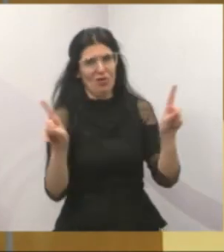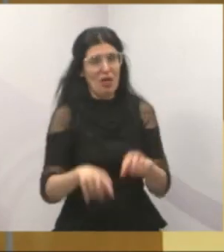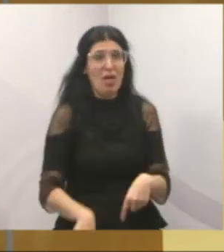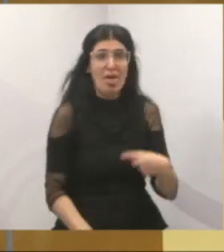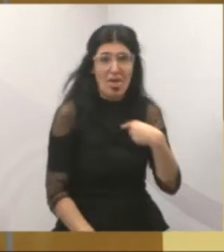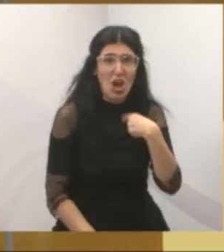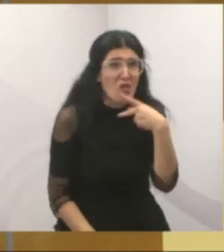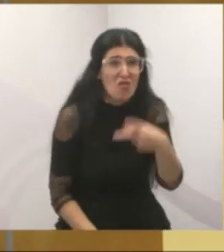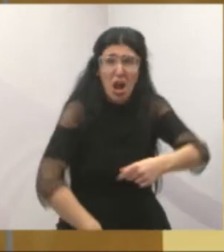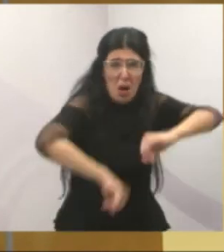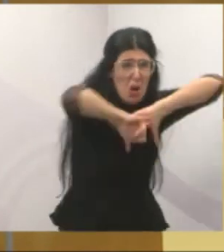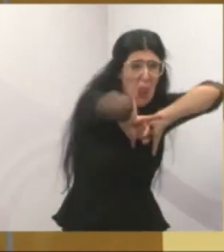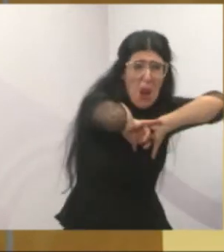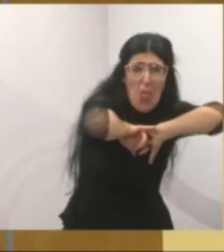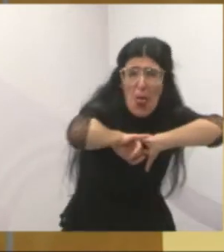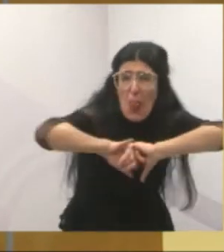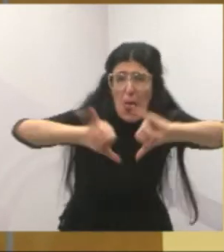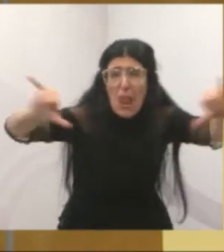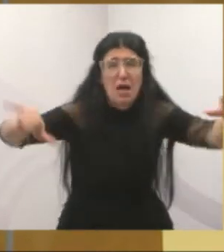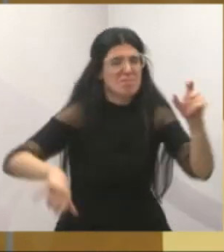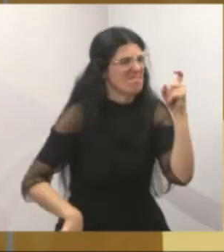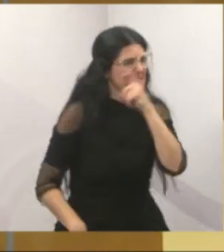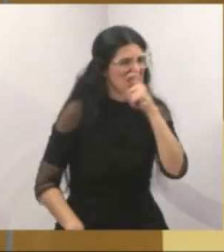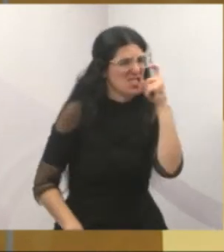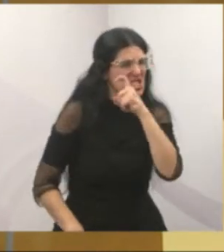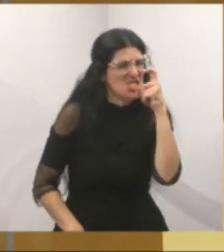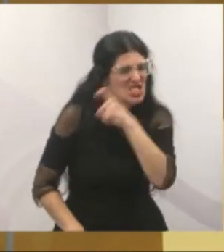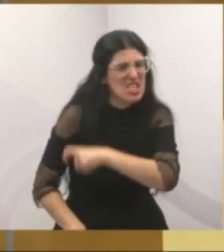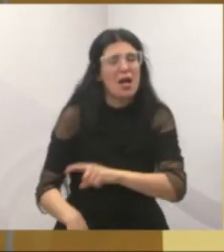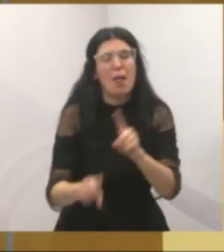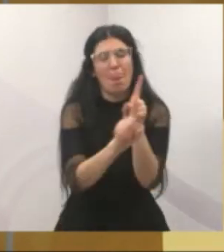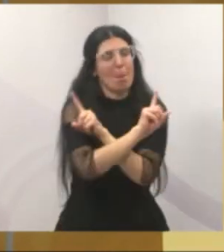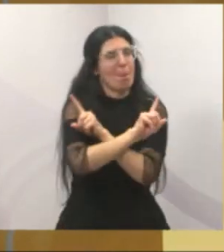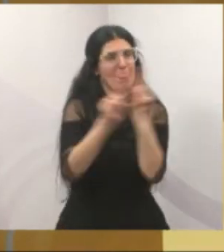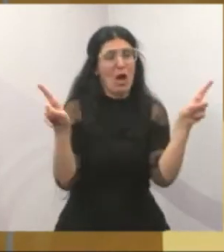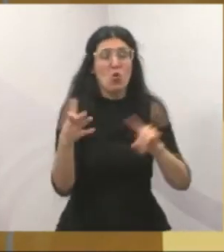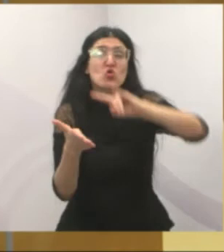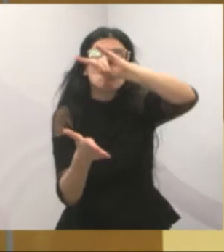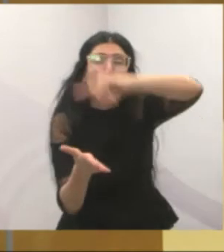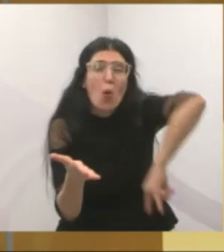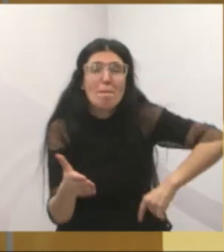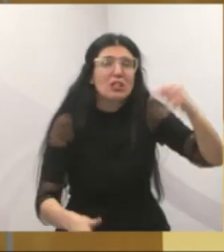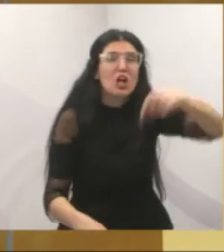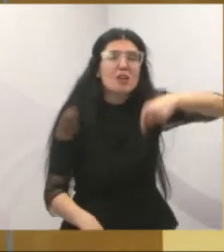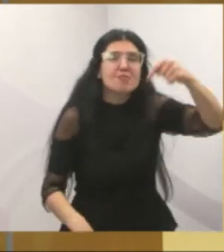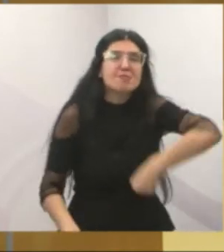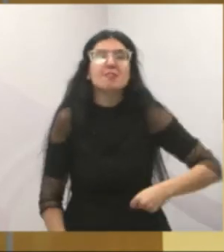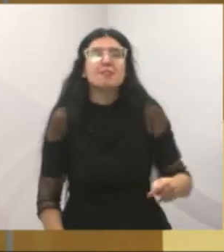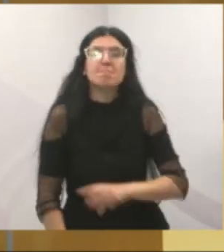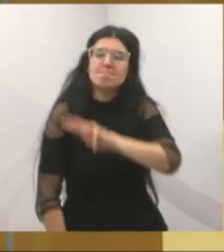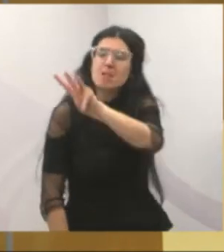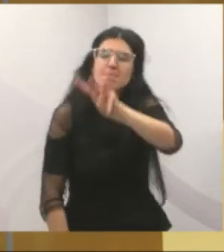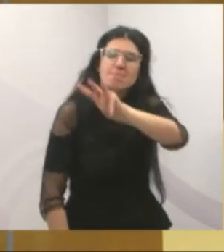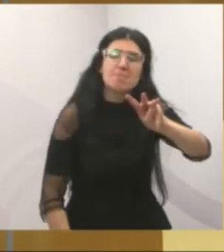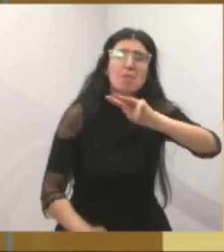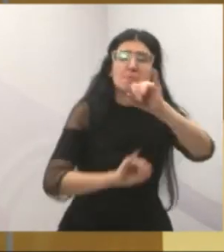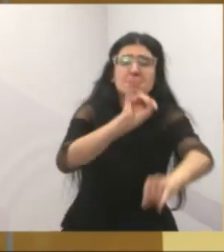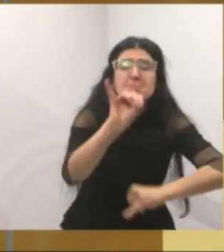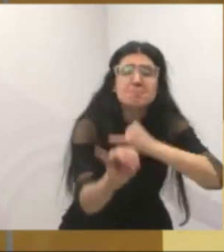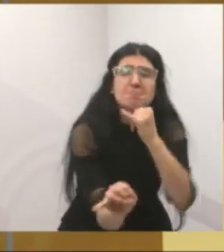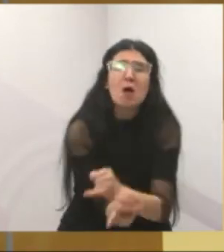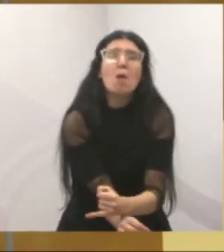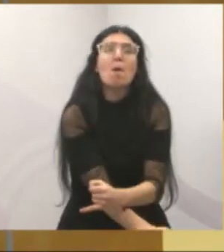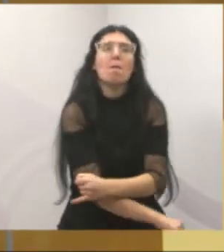ficar espalhando notícias de fake news. Os documentos que estão aqui estão no portal da transparência.